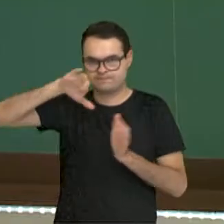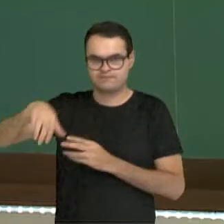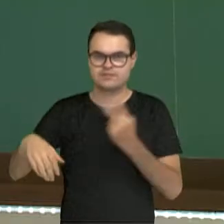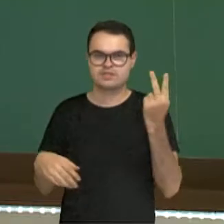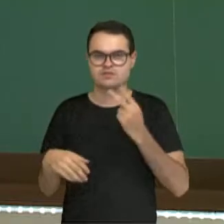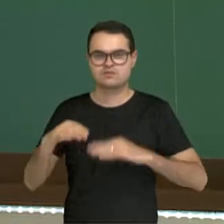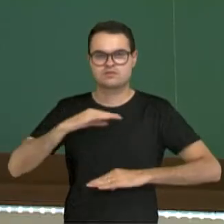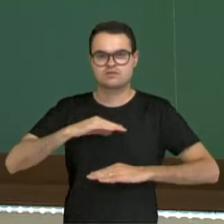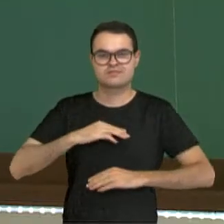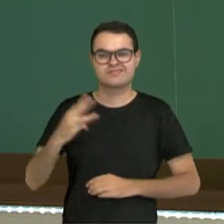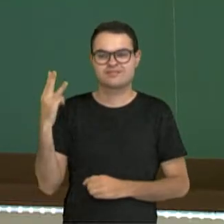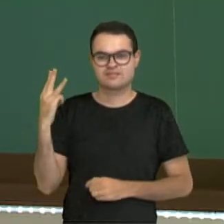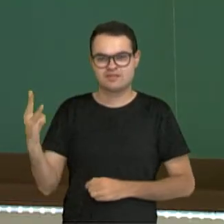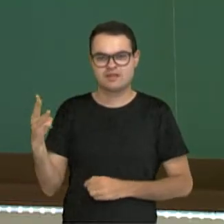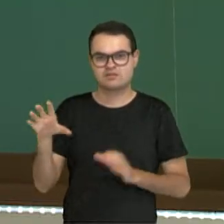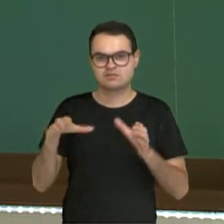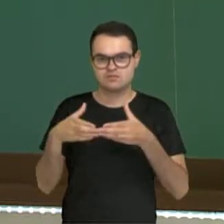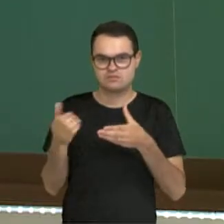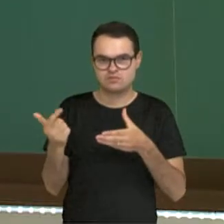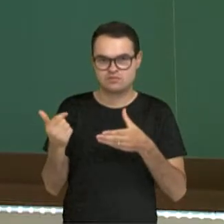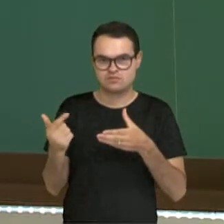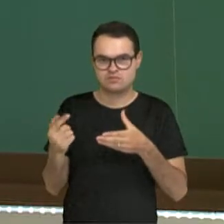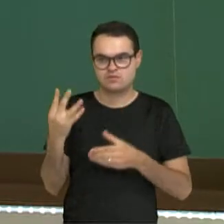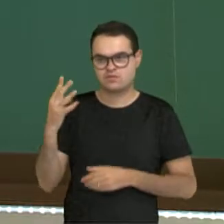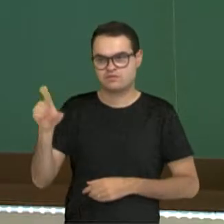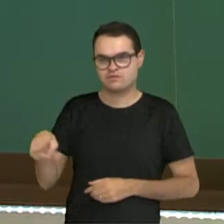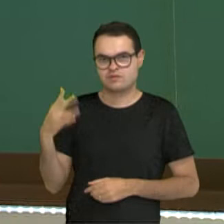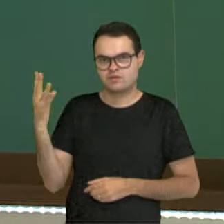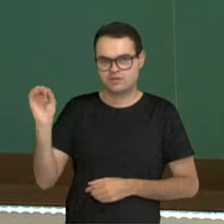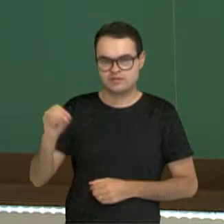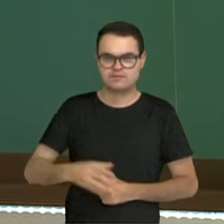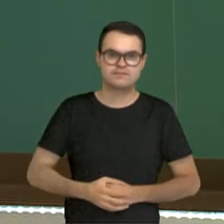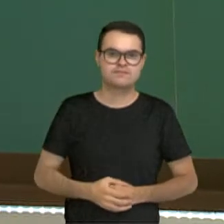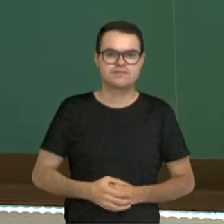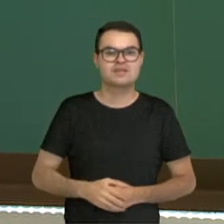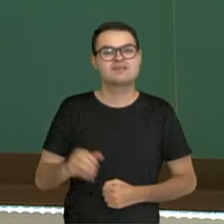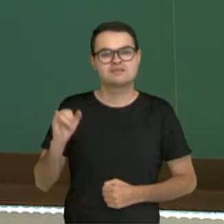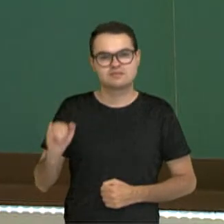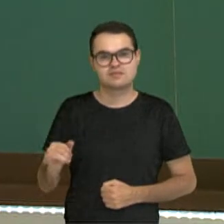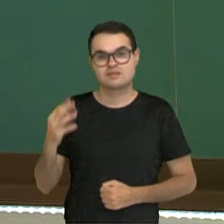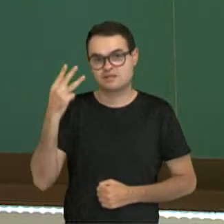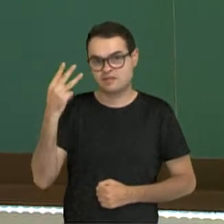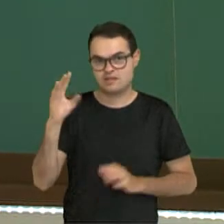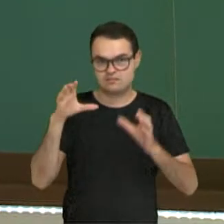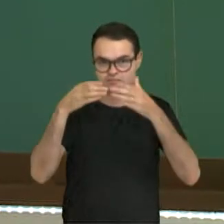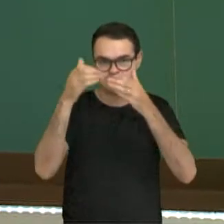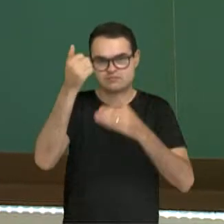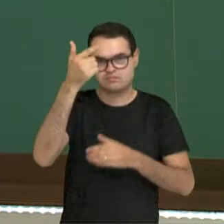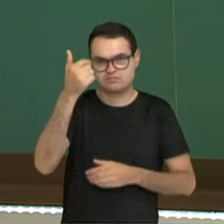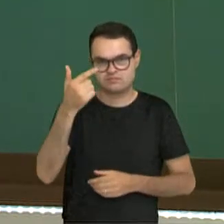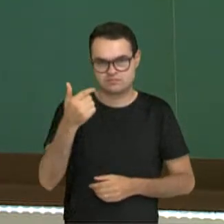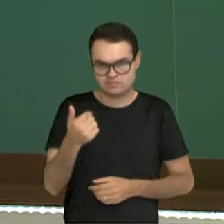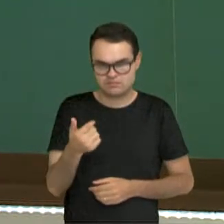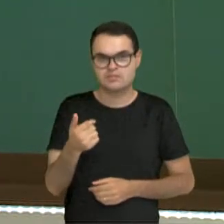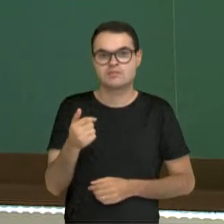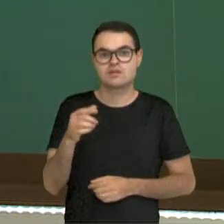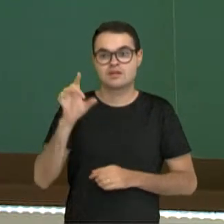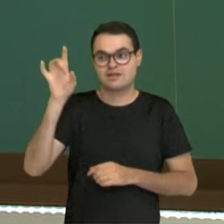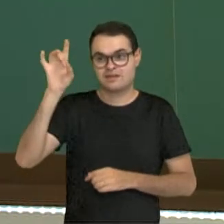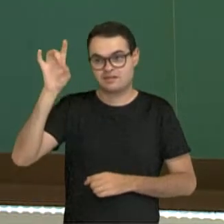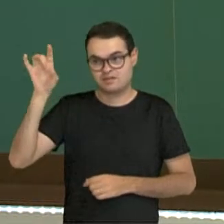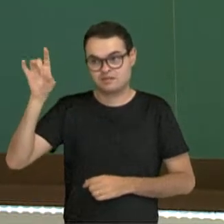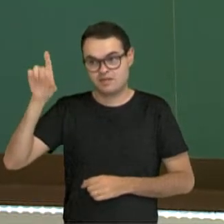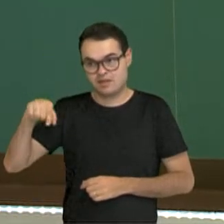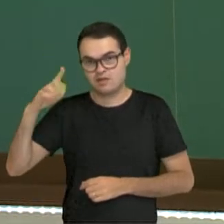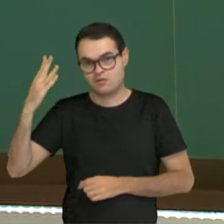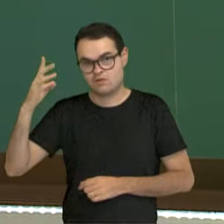3 dúzias por R$ 4,40. Ou seja, se 3 dúzias custam R$ 4,40, então,